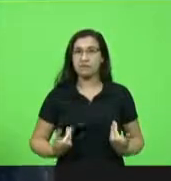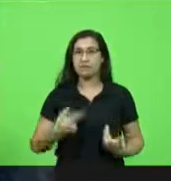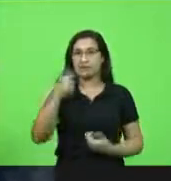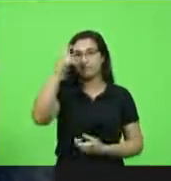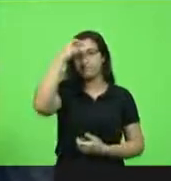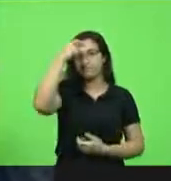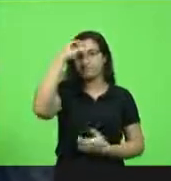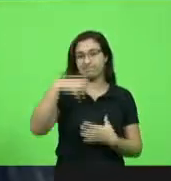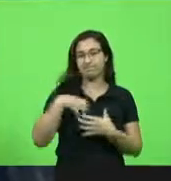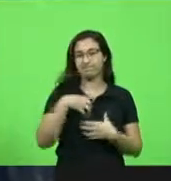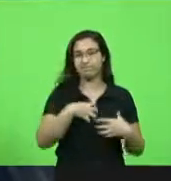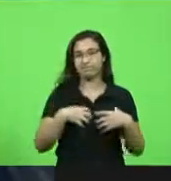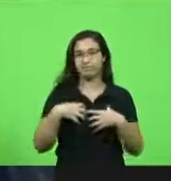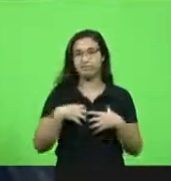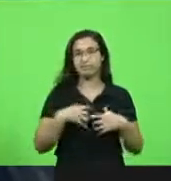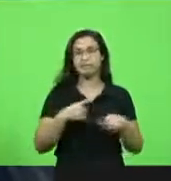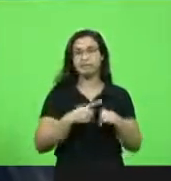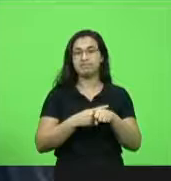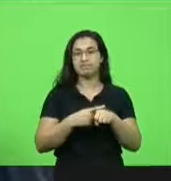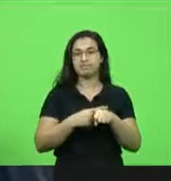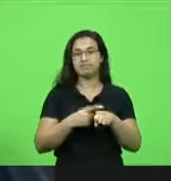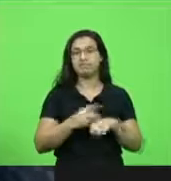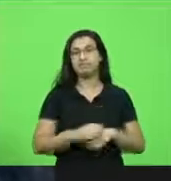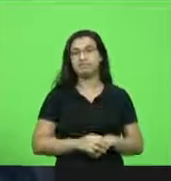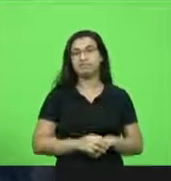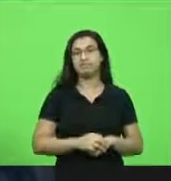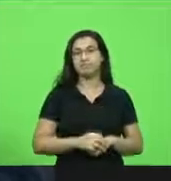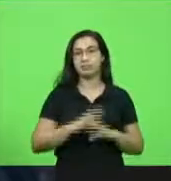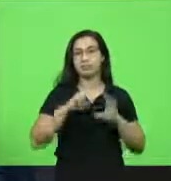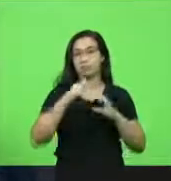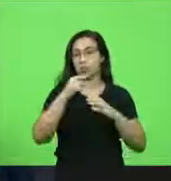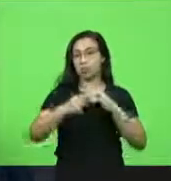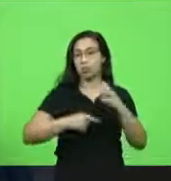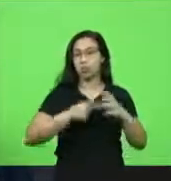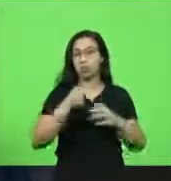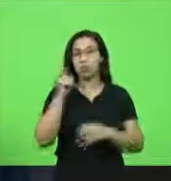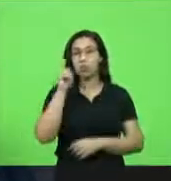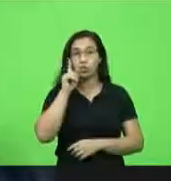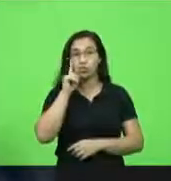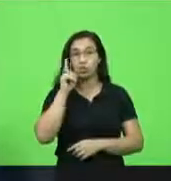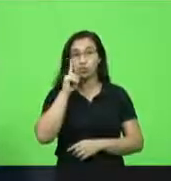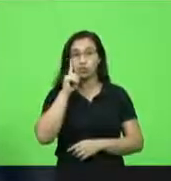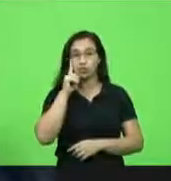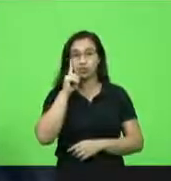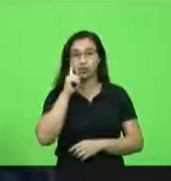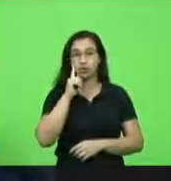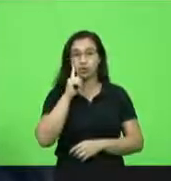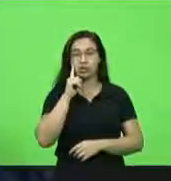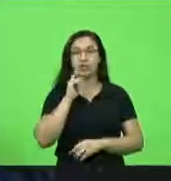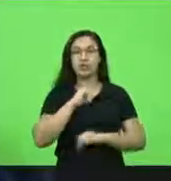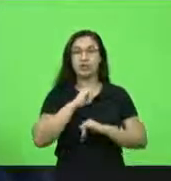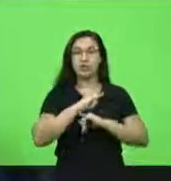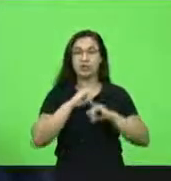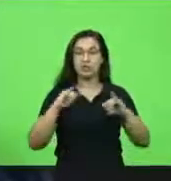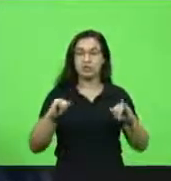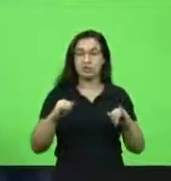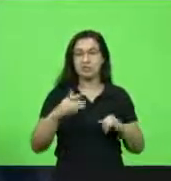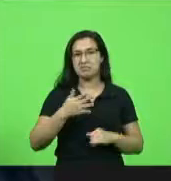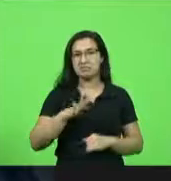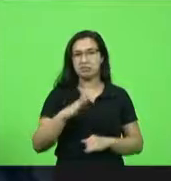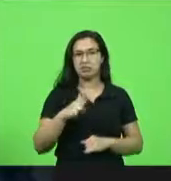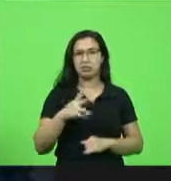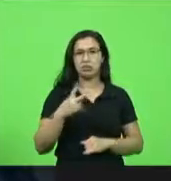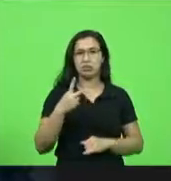em todo o planeta. Vou pegar dados aqui nacionais. Diariamente são notificados no Brasil, em média,